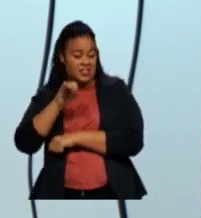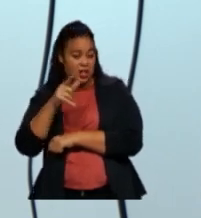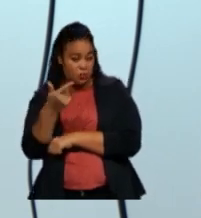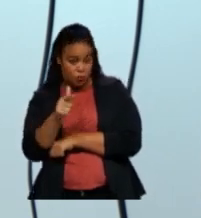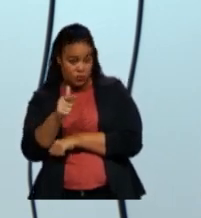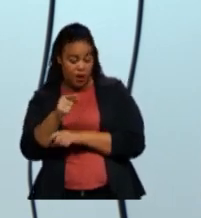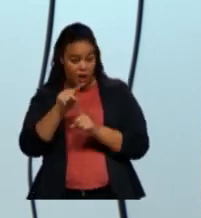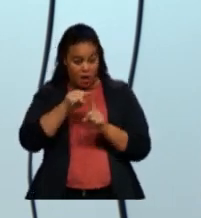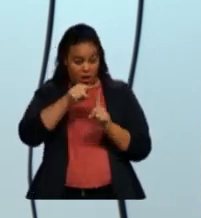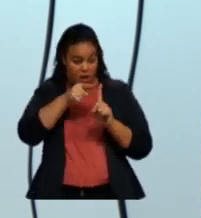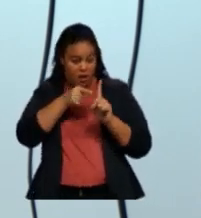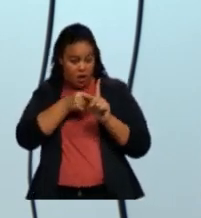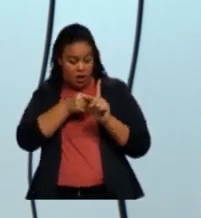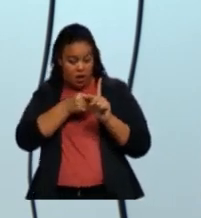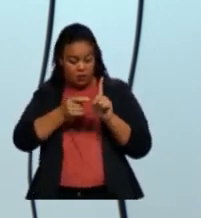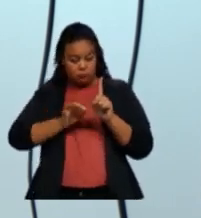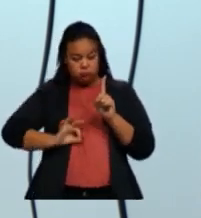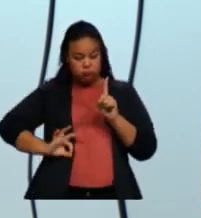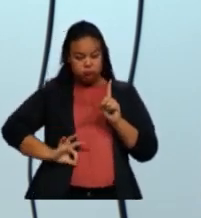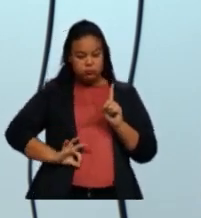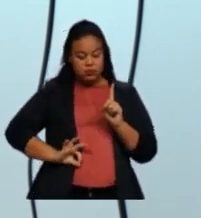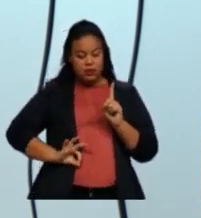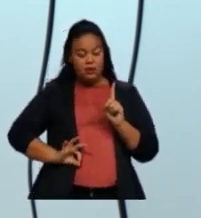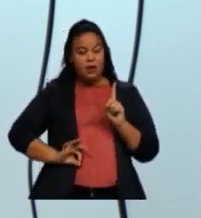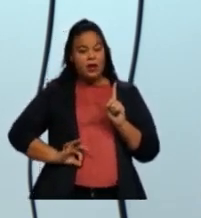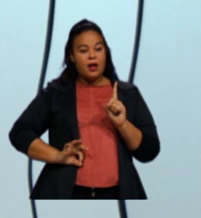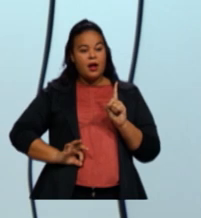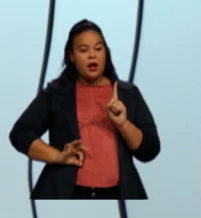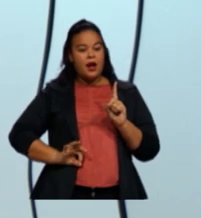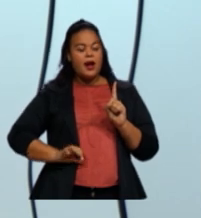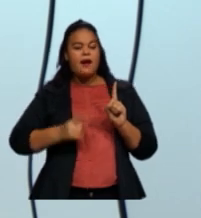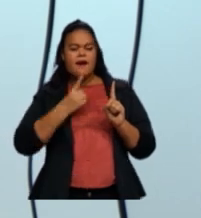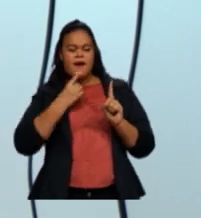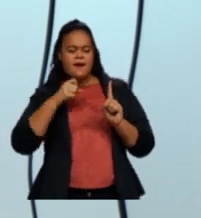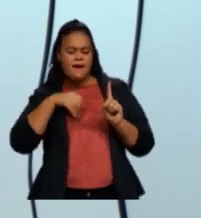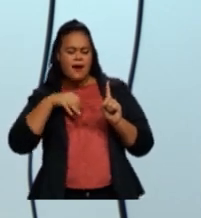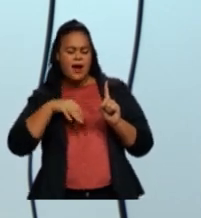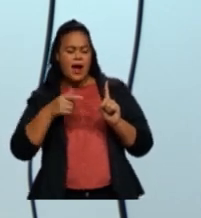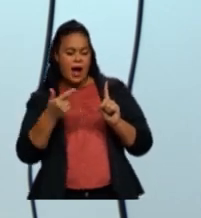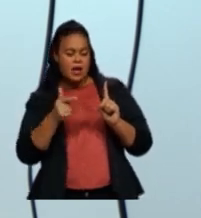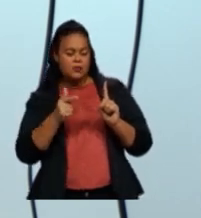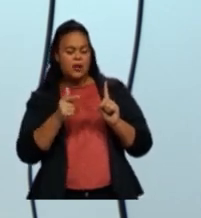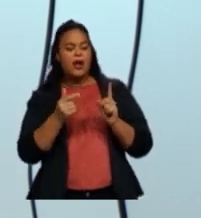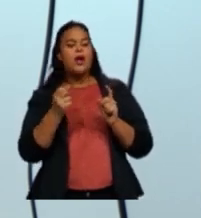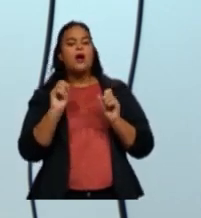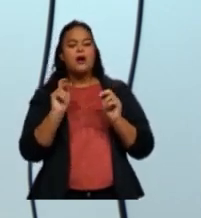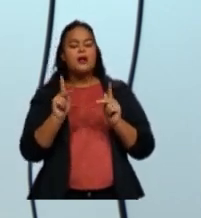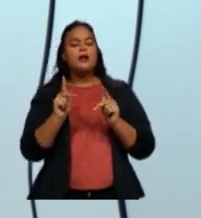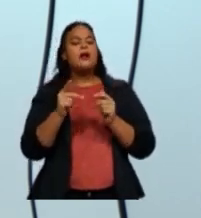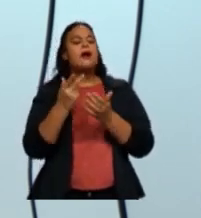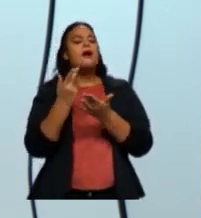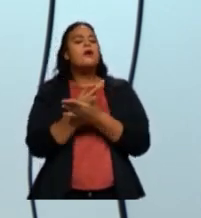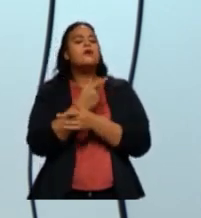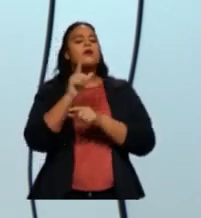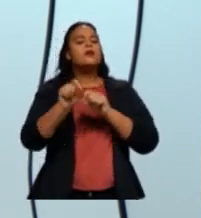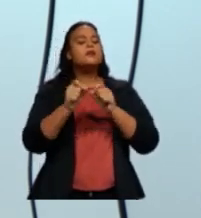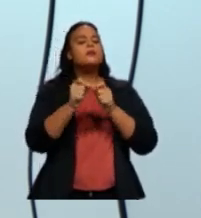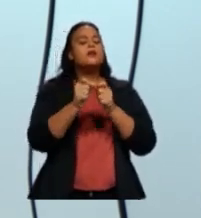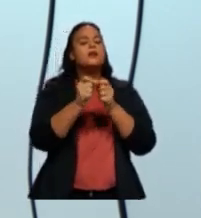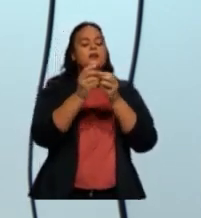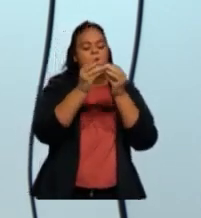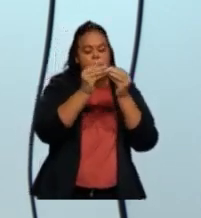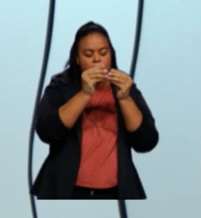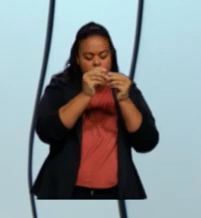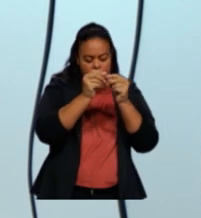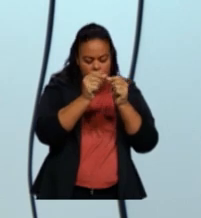gravidez, esse útero vai se descamar. Esse endométrio começa a descamar, a romper esses vasos